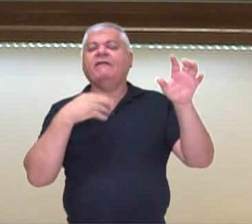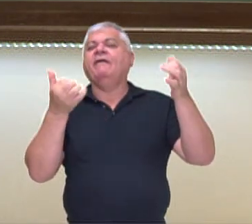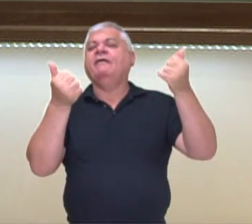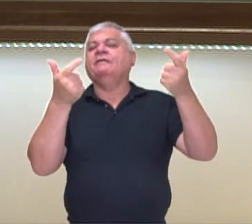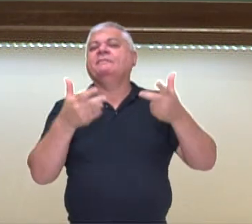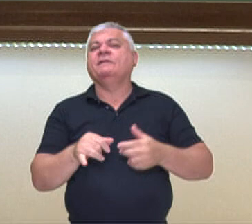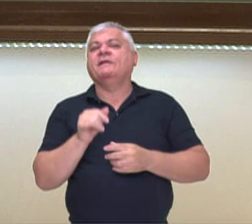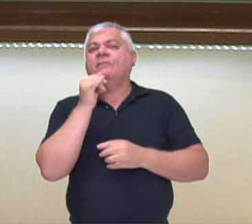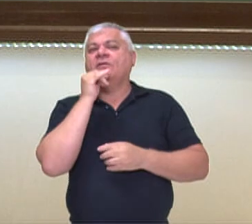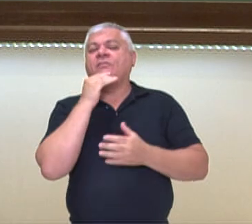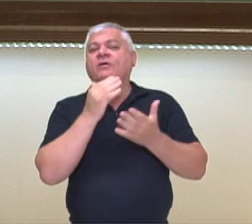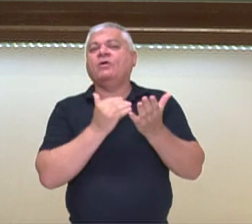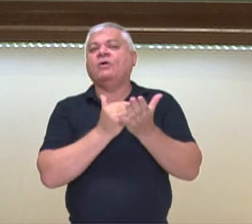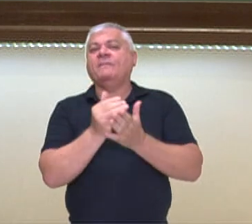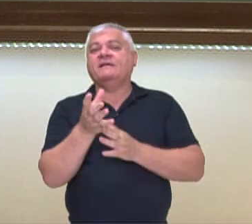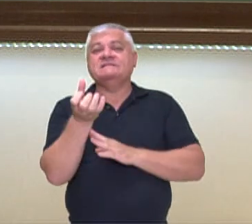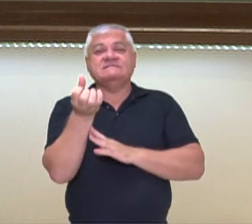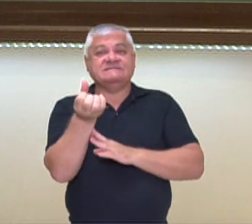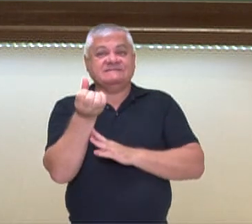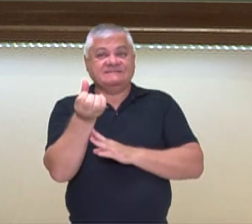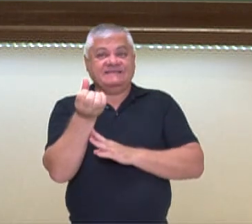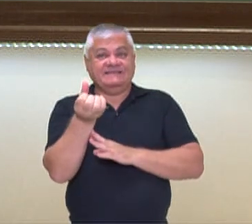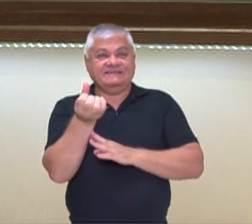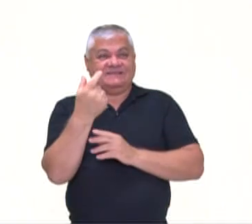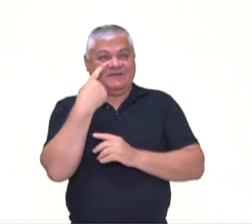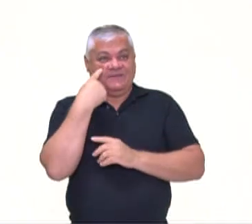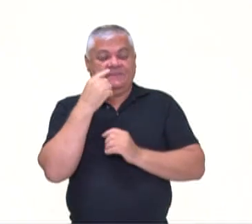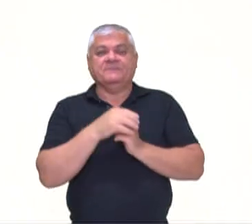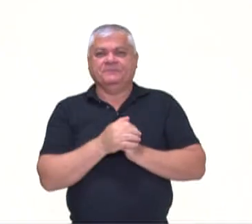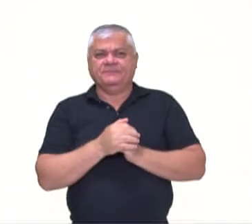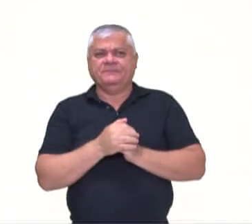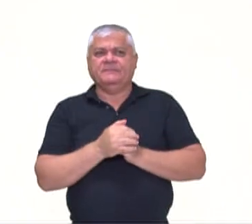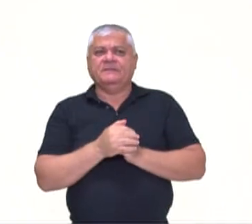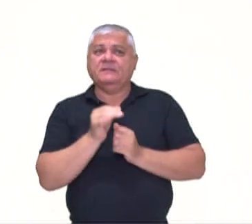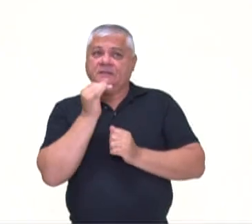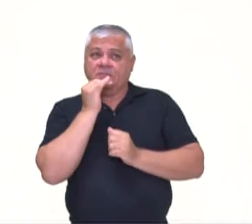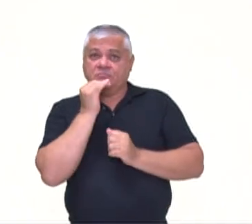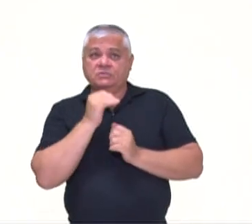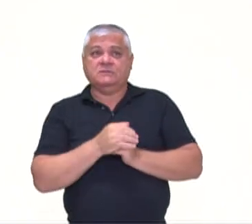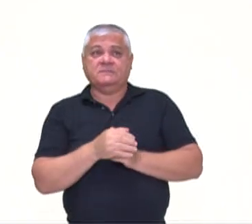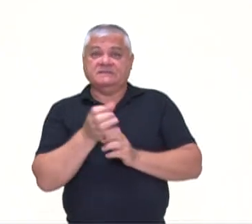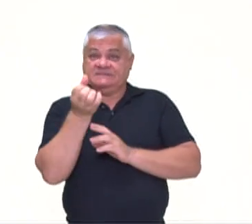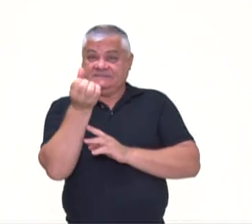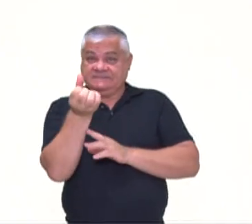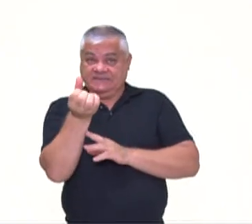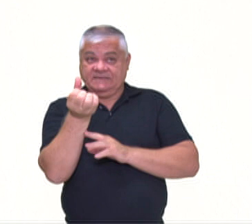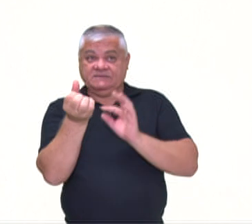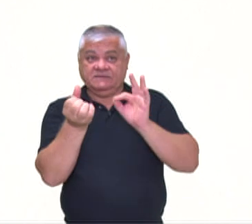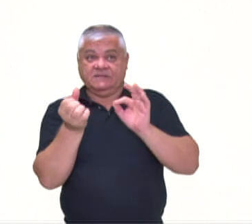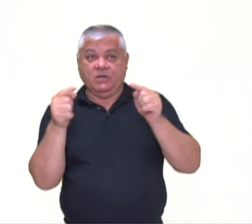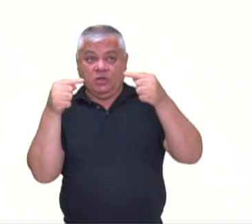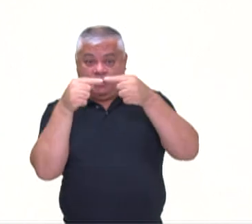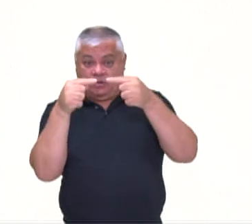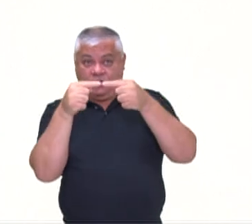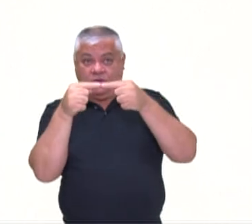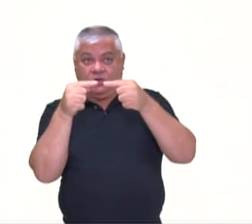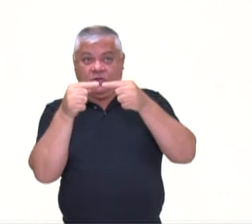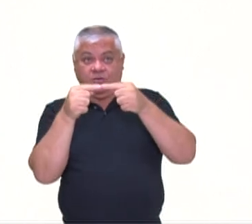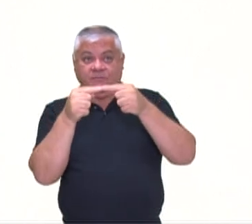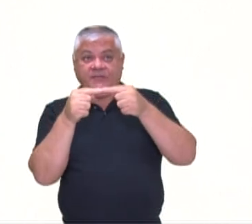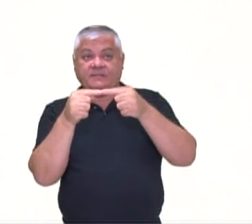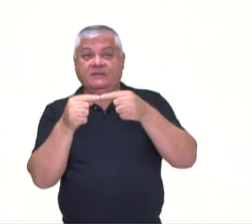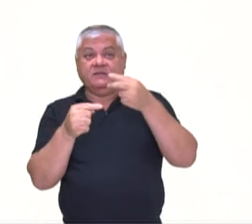coeficiente 6. Vamos dar uma olhadinha na correção. Então aqui, ó, os produtos 6. Aí você faz a relação entre o número